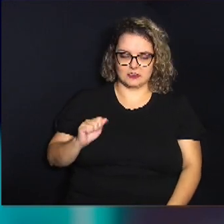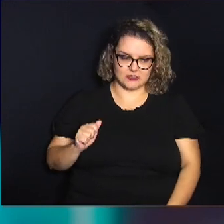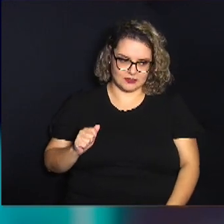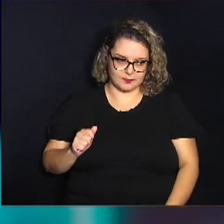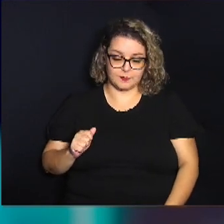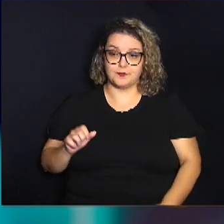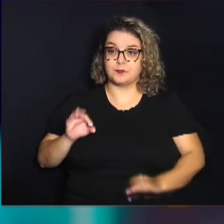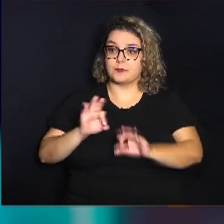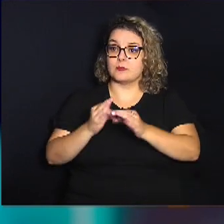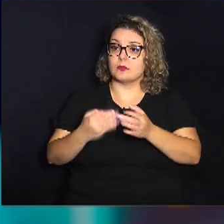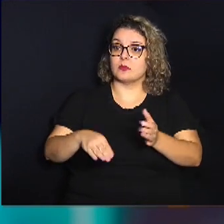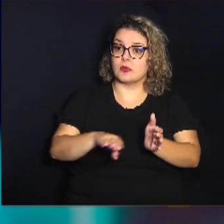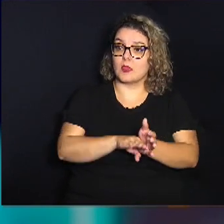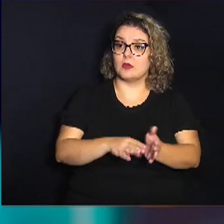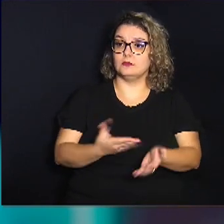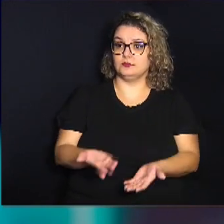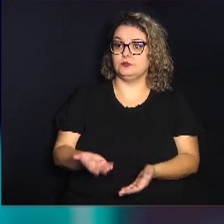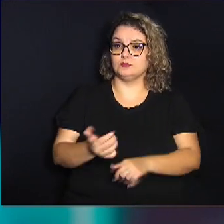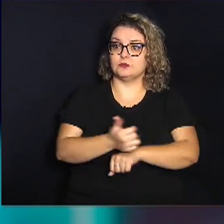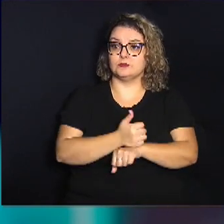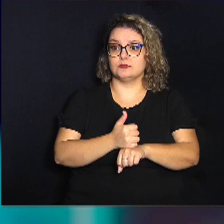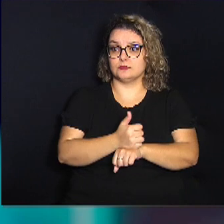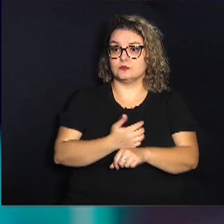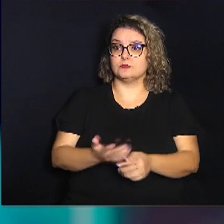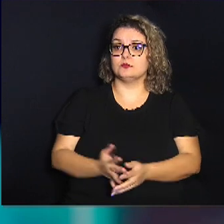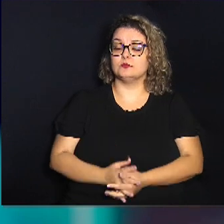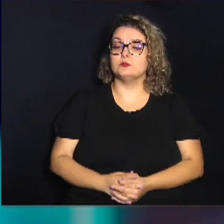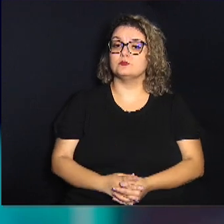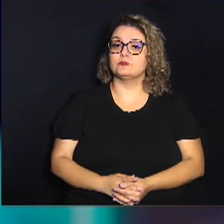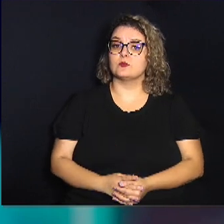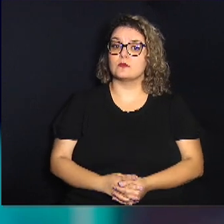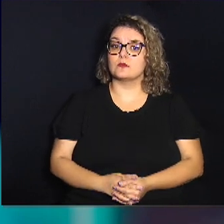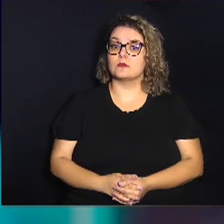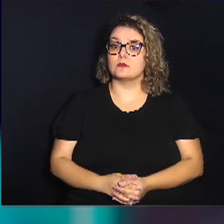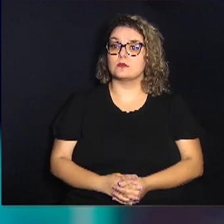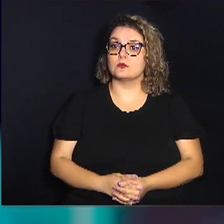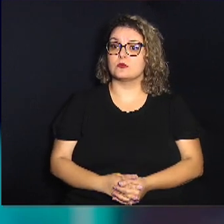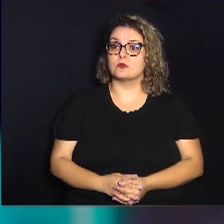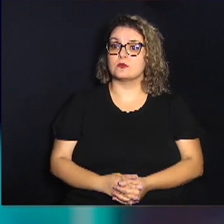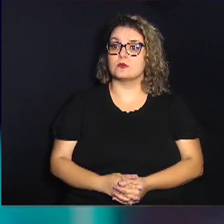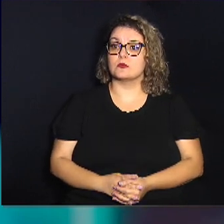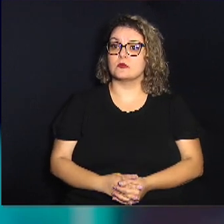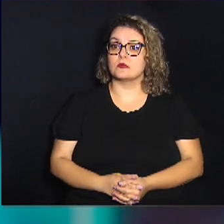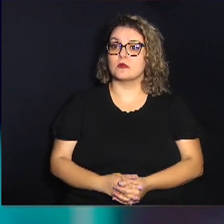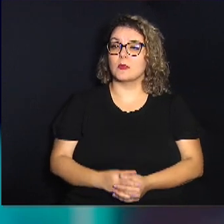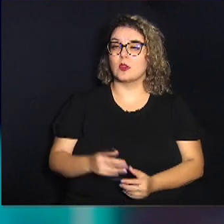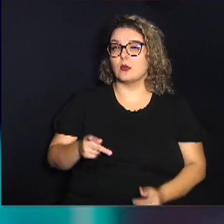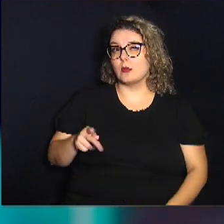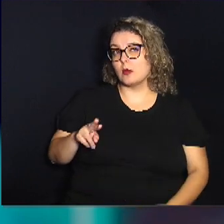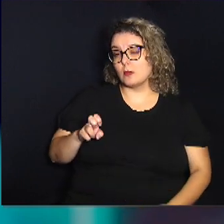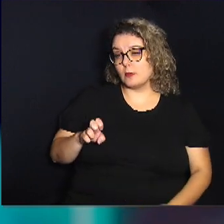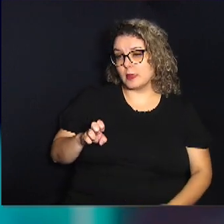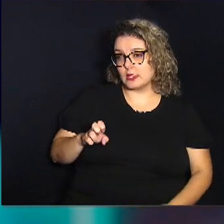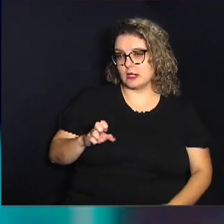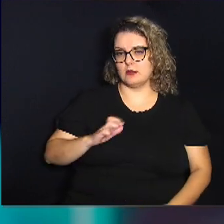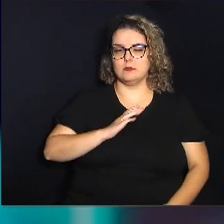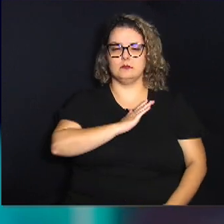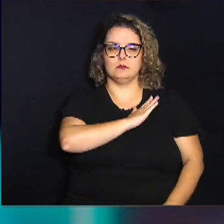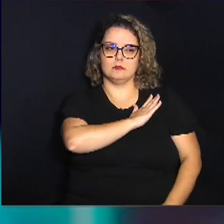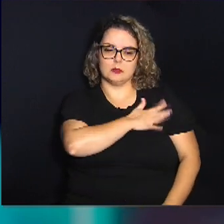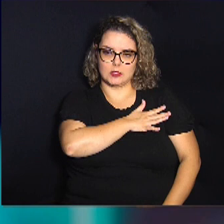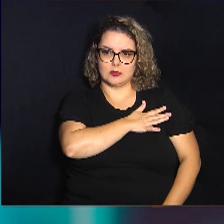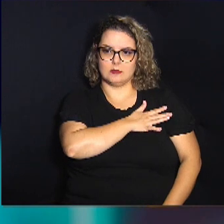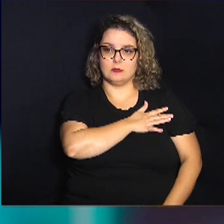o familiar chega ao profissional com um pré-preconceito em